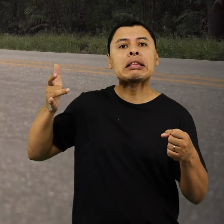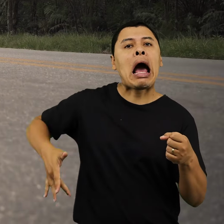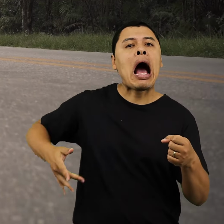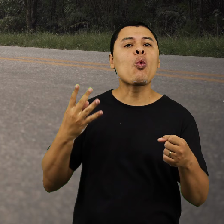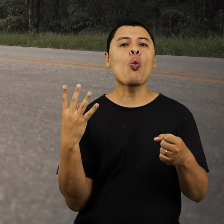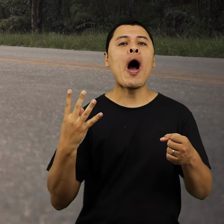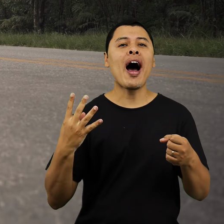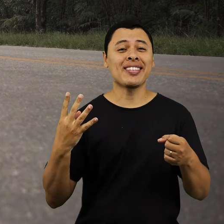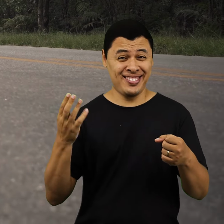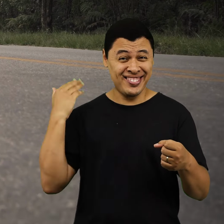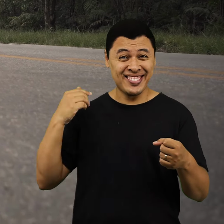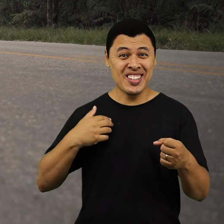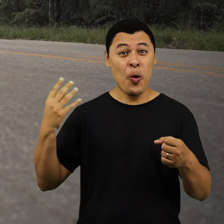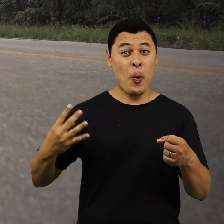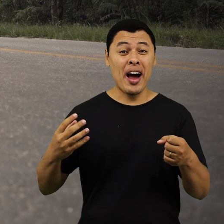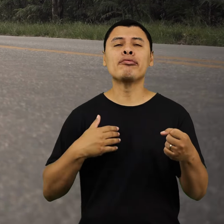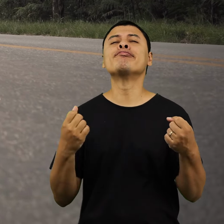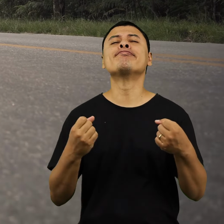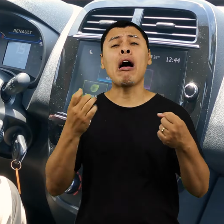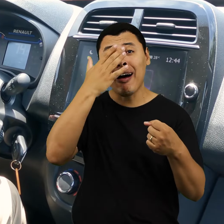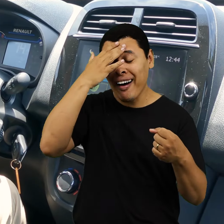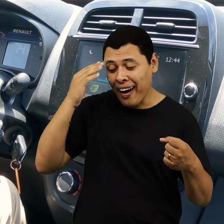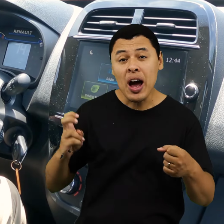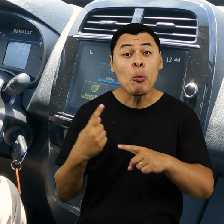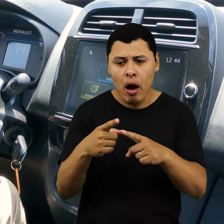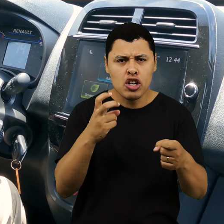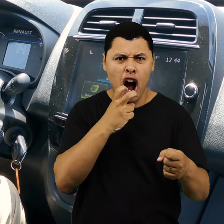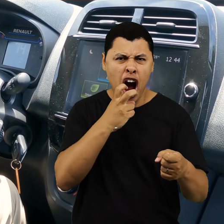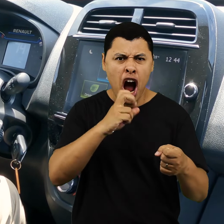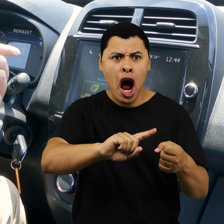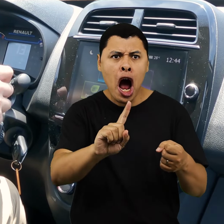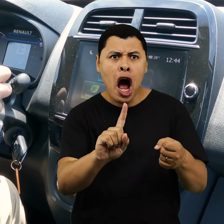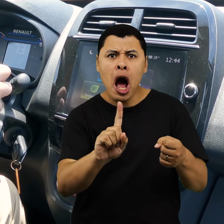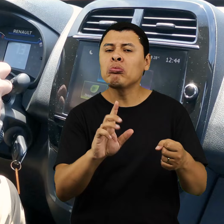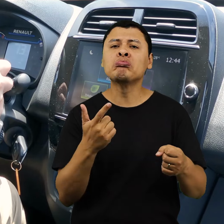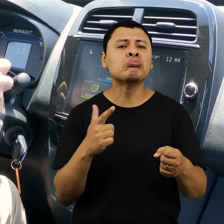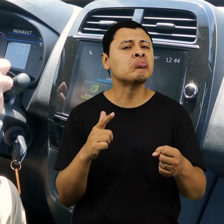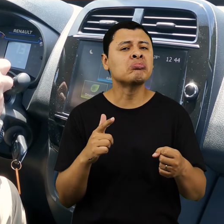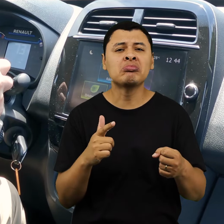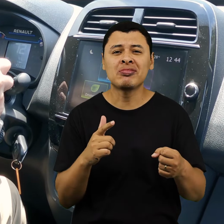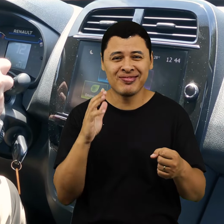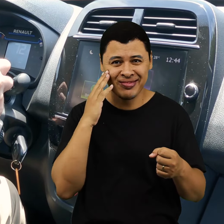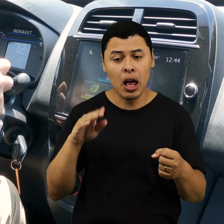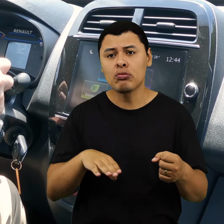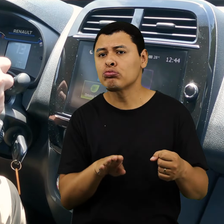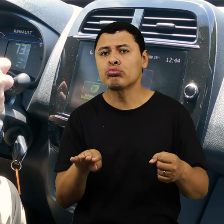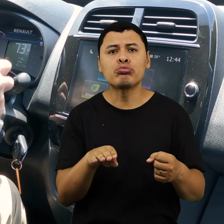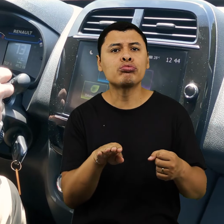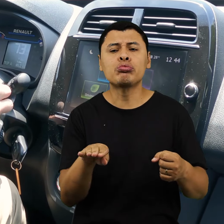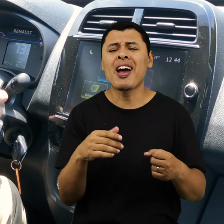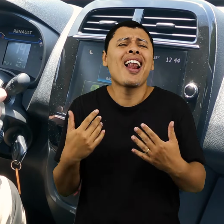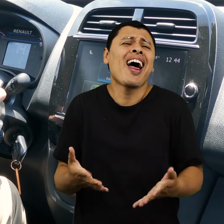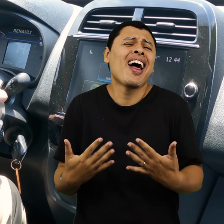estava na Imigrantes, na Anchieta, desculpa, vindo para cá, porque o câmbio fica super longo, mas mesmo assim o carro tem desenvoltura, porque é pouco peso